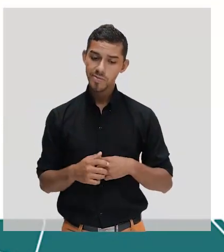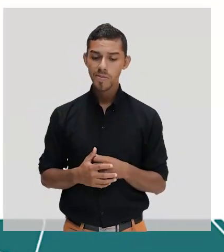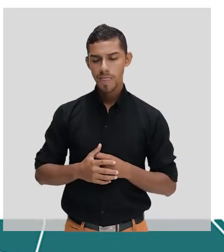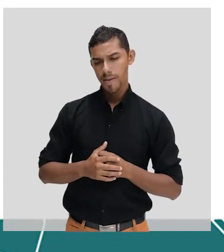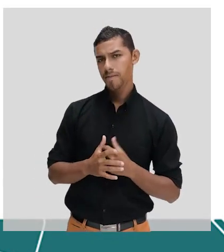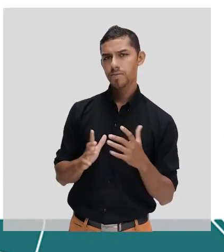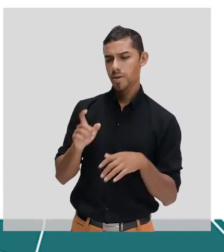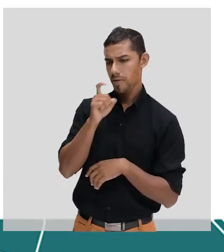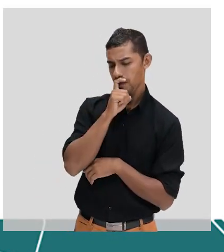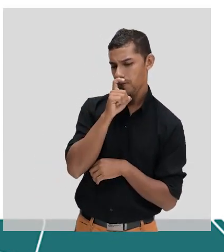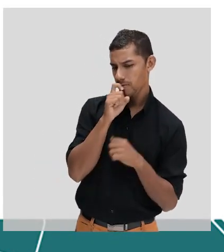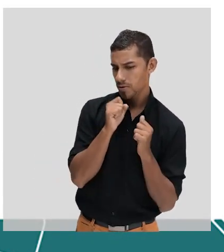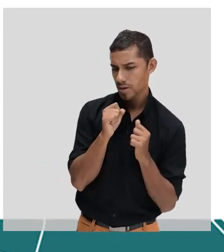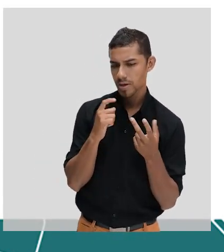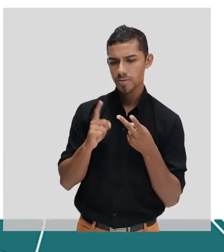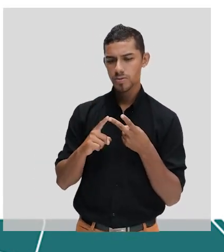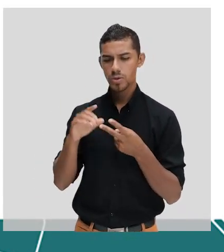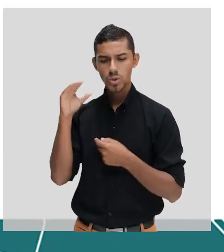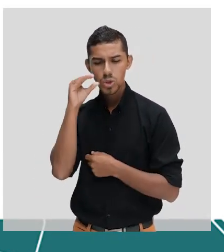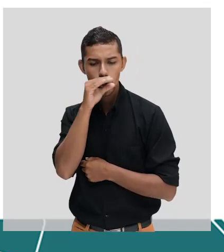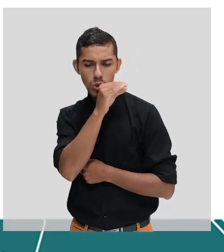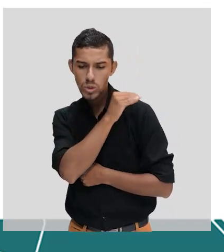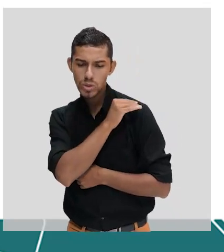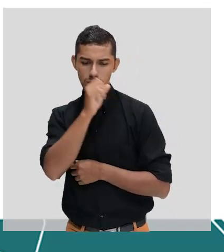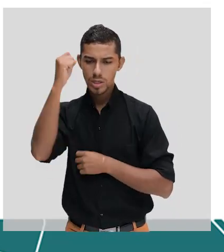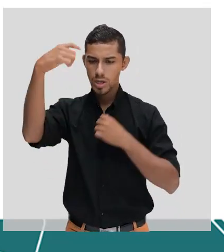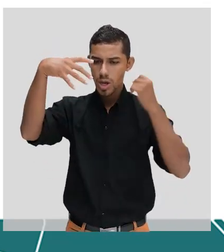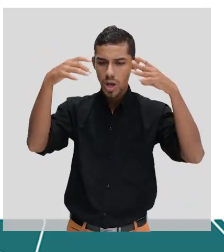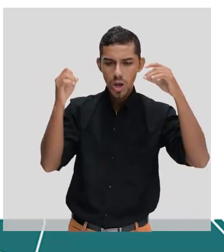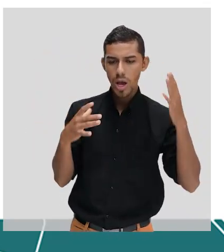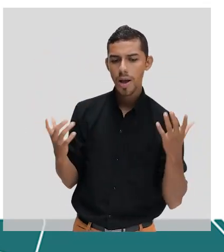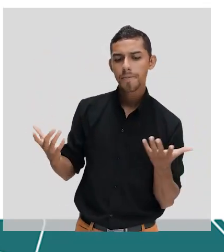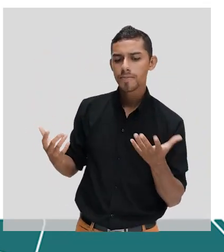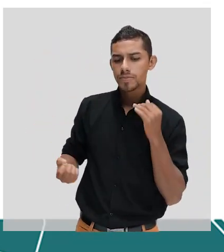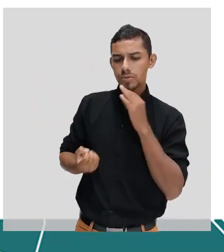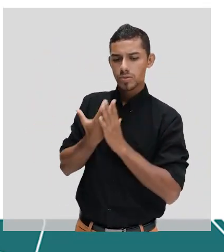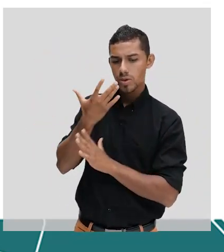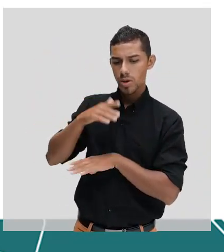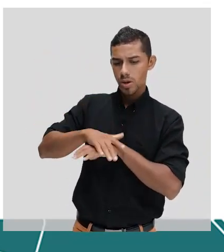cores frias, as luzes de cores quentes, e cada um efeito de luz